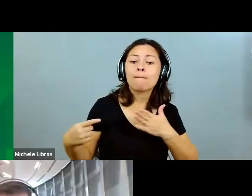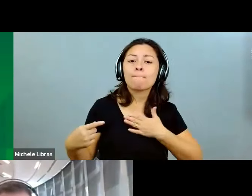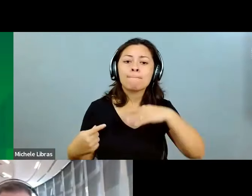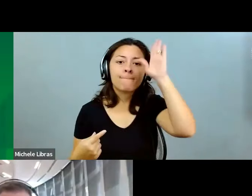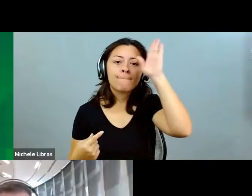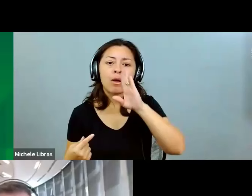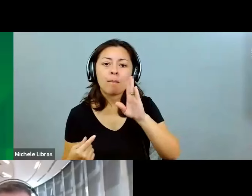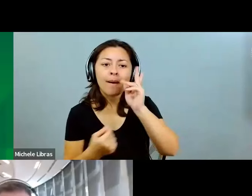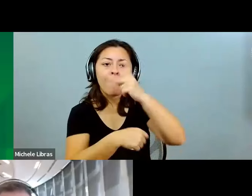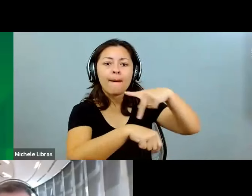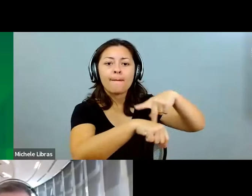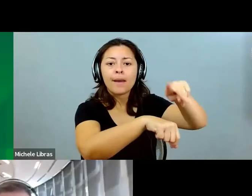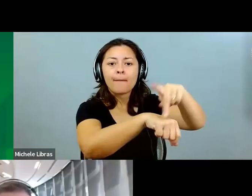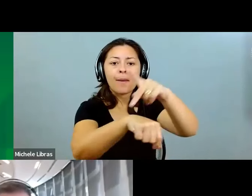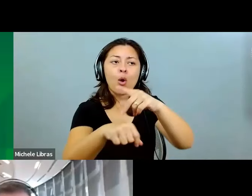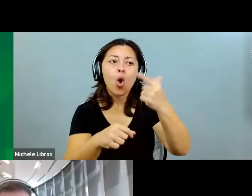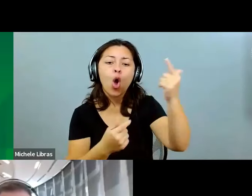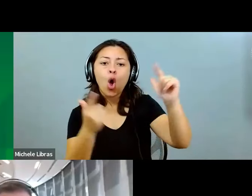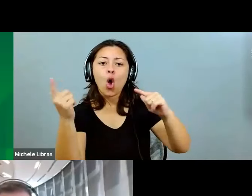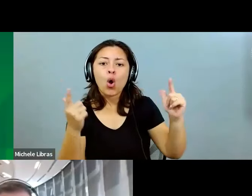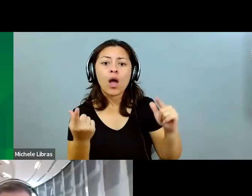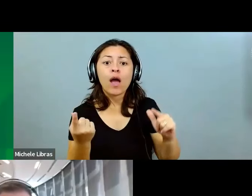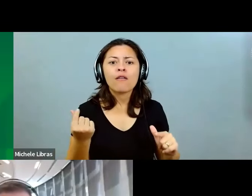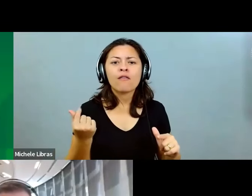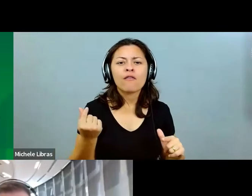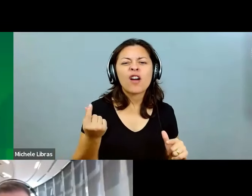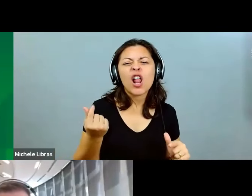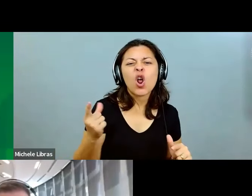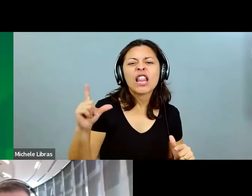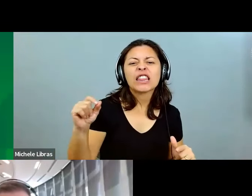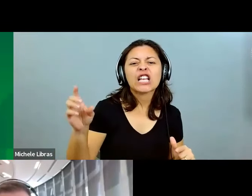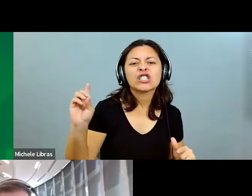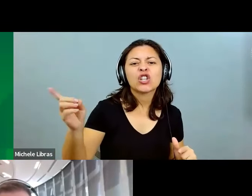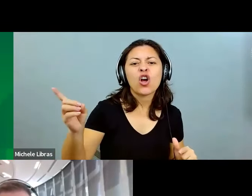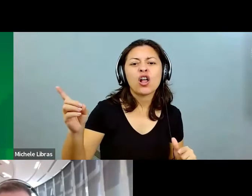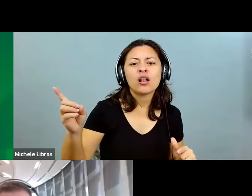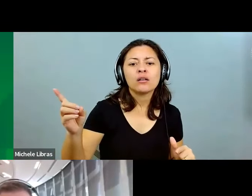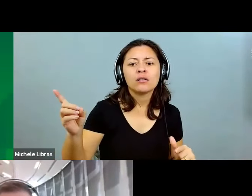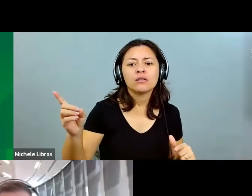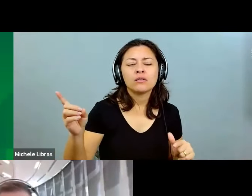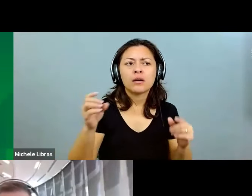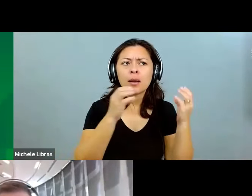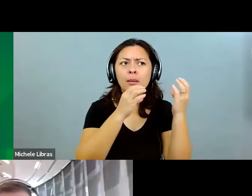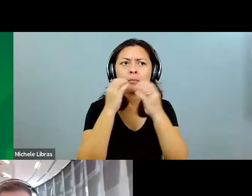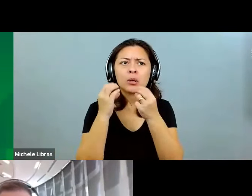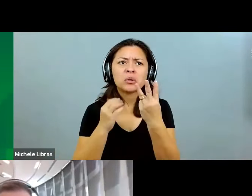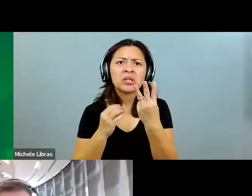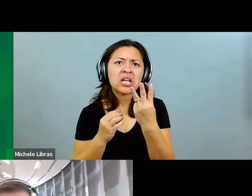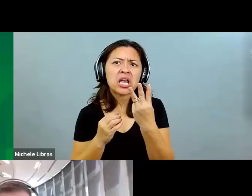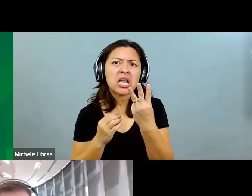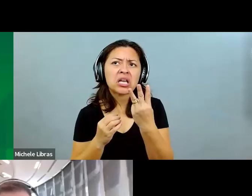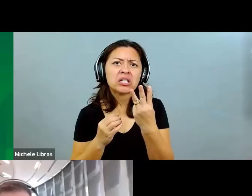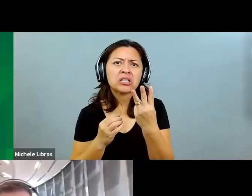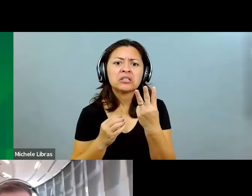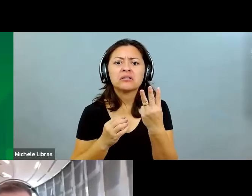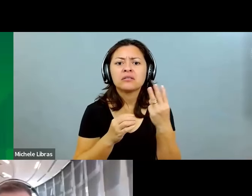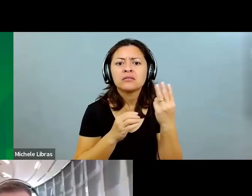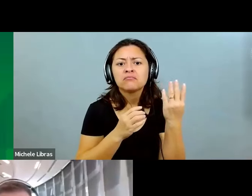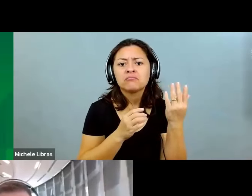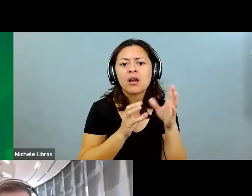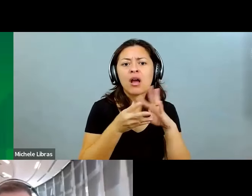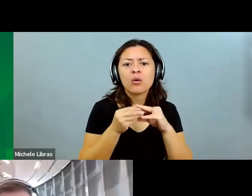outros países né então ah o preço da sorte vai vir para ó o m vai vir para 3,5 o algodão vai vir para 70 Ok vai